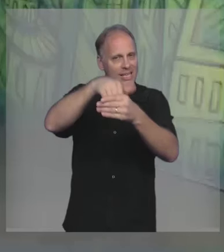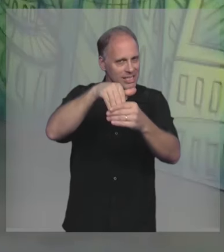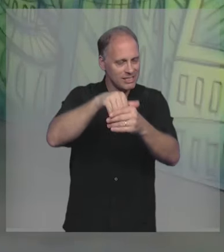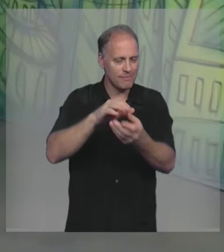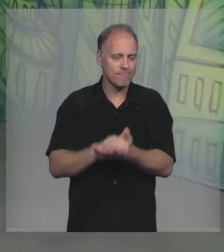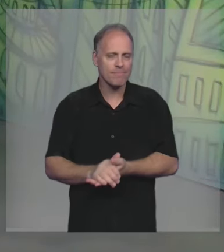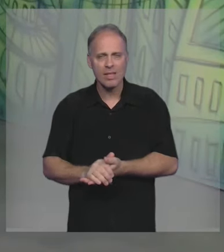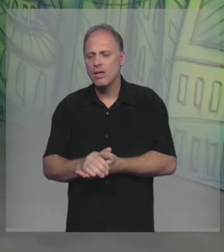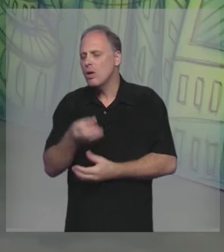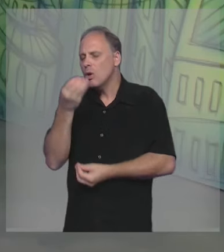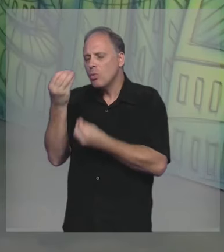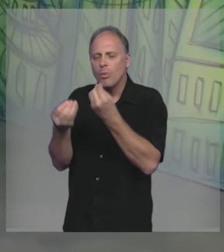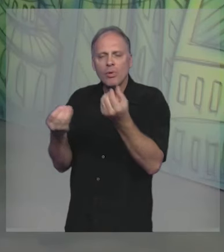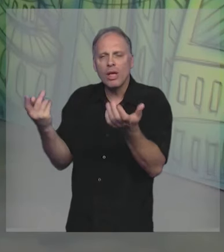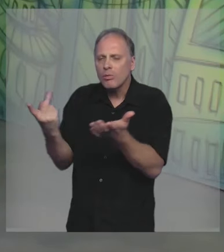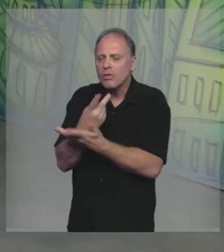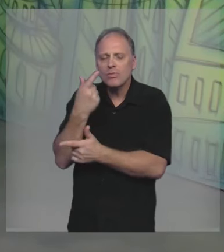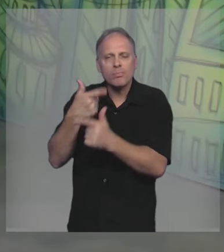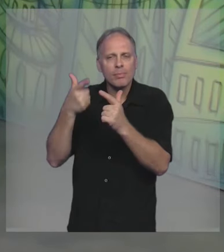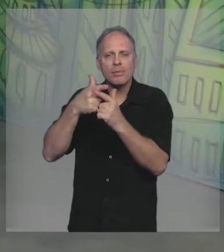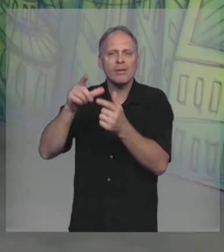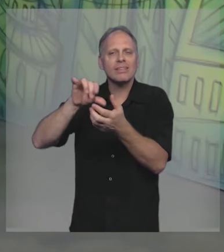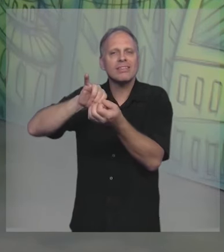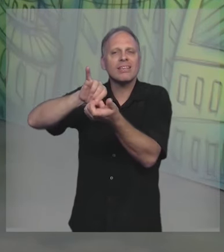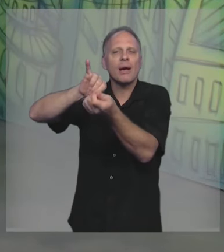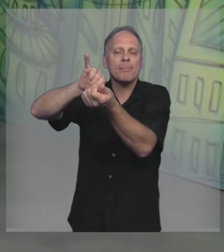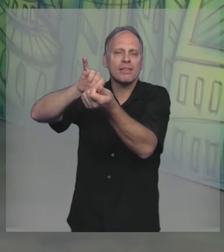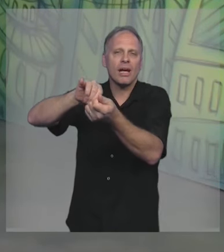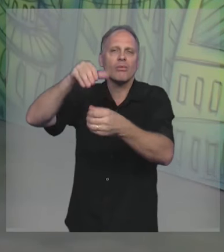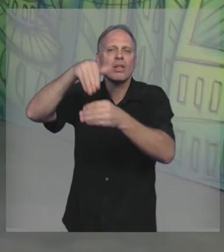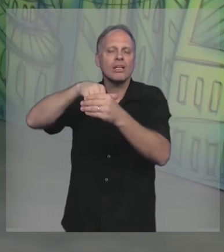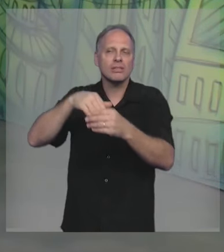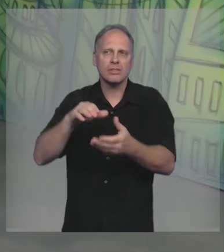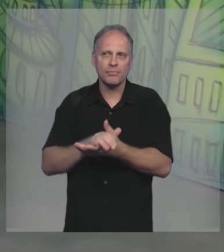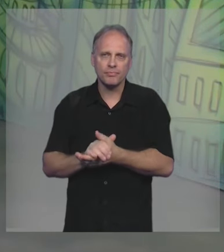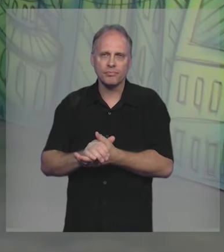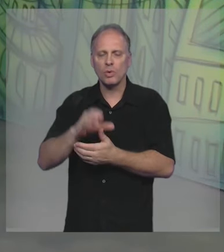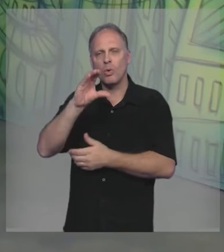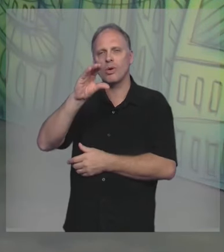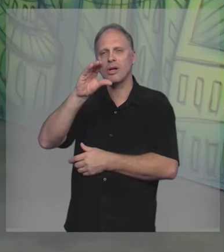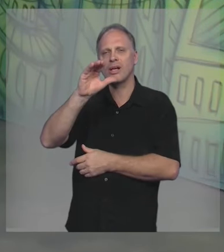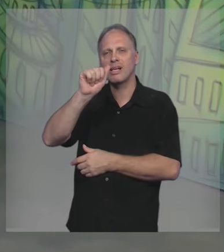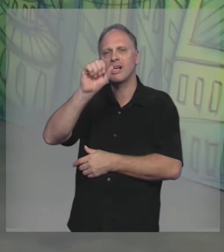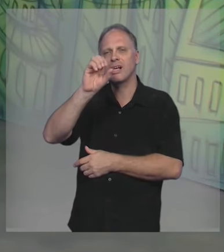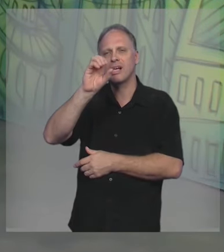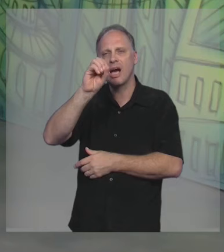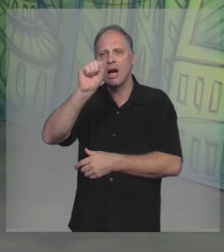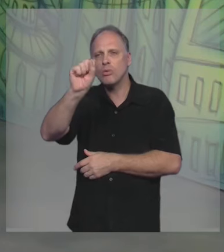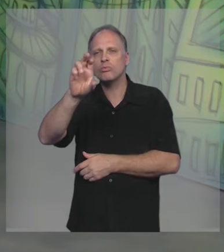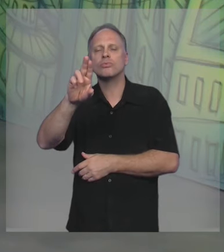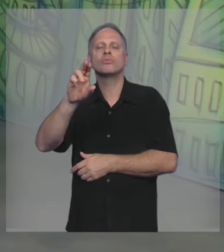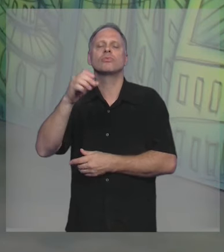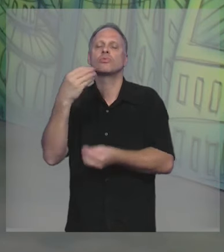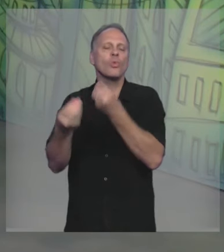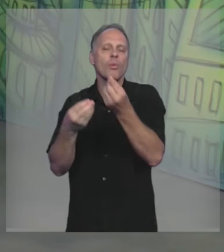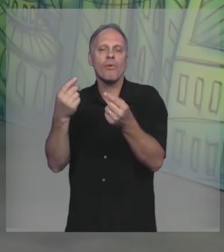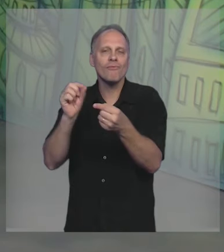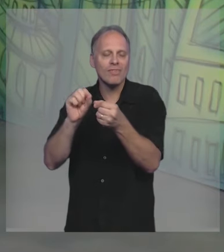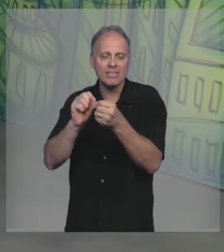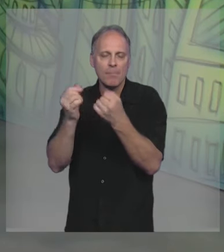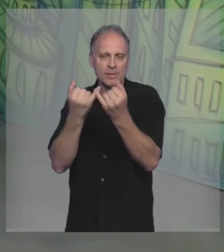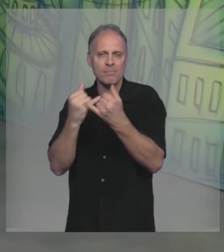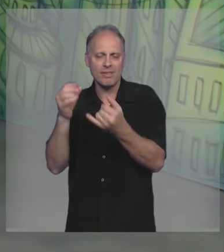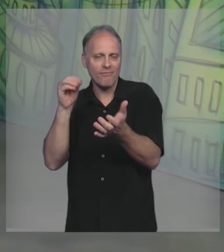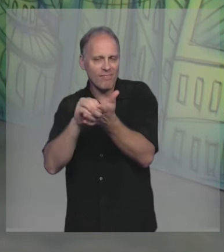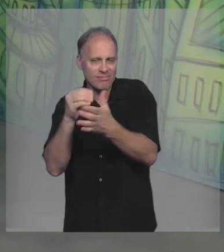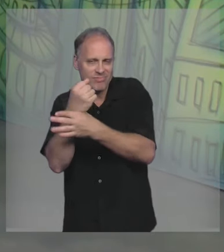ponto o caos não serve para o grande capital, professora? A questão da eleição? Não, o caos, né? O caos no sentido, assim,